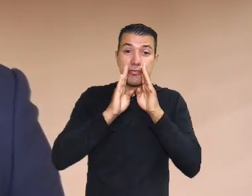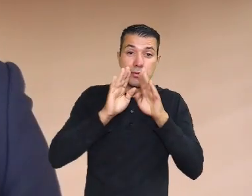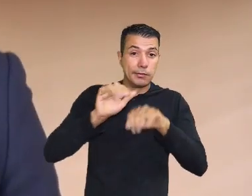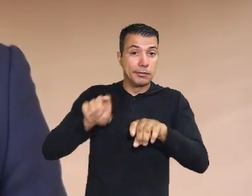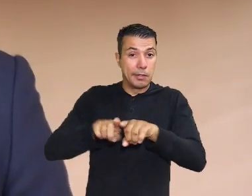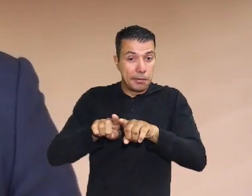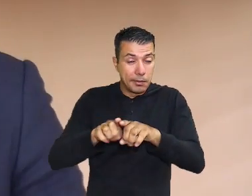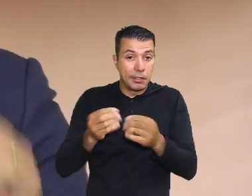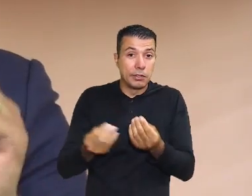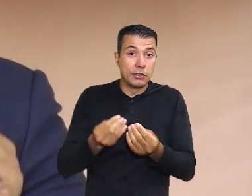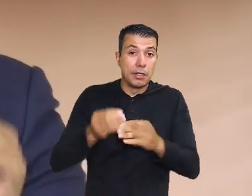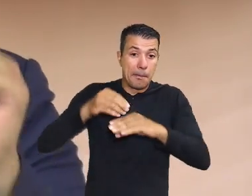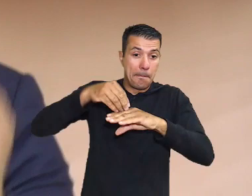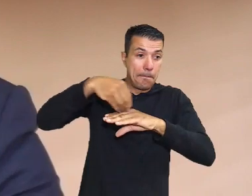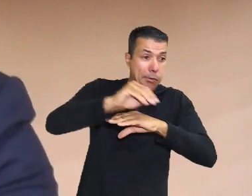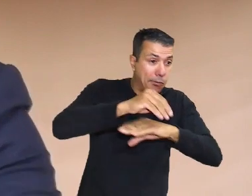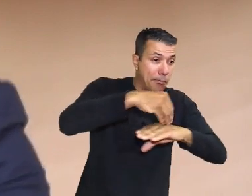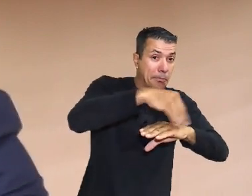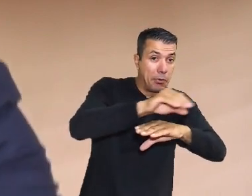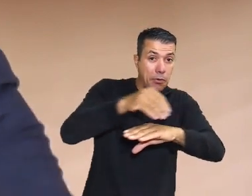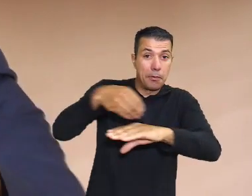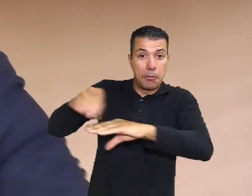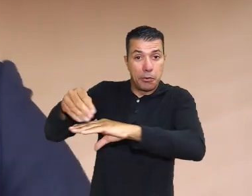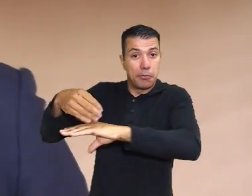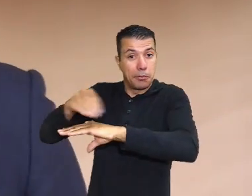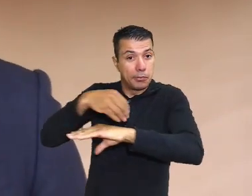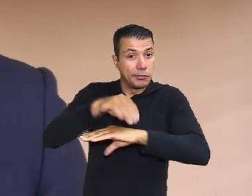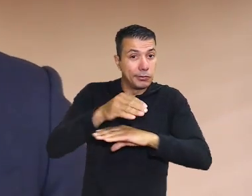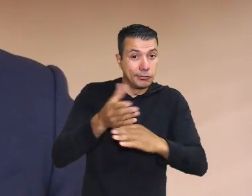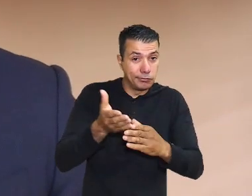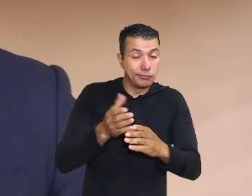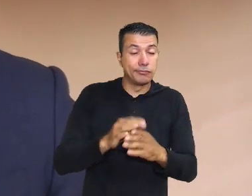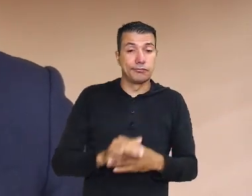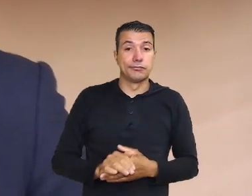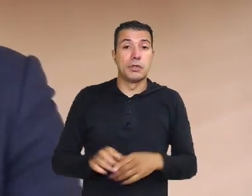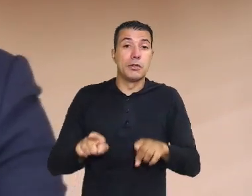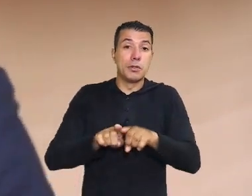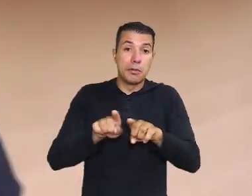Facebook, compartilhe nesta hora esta live com alguém.